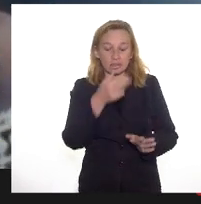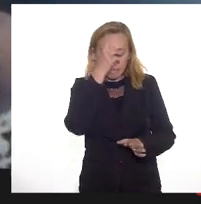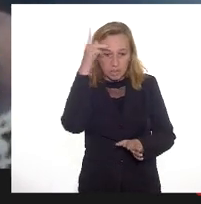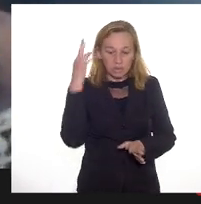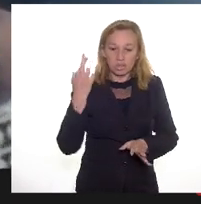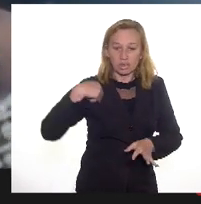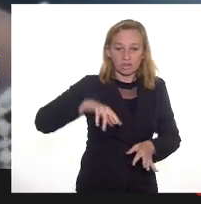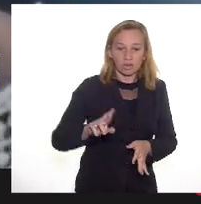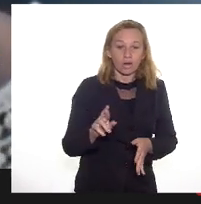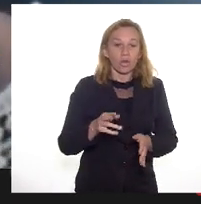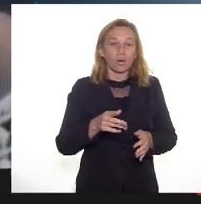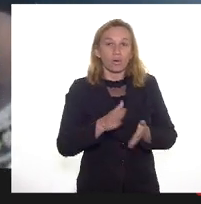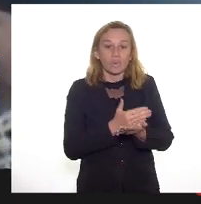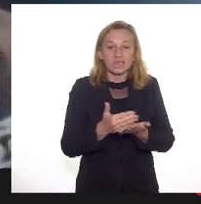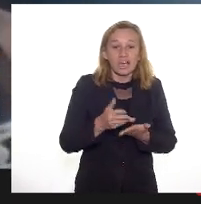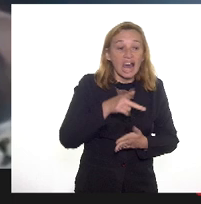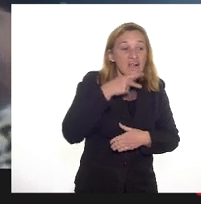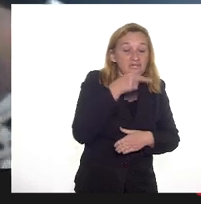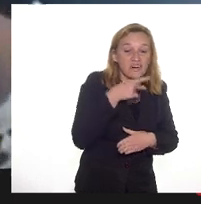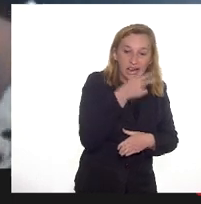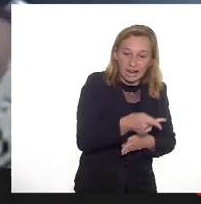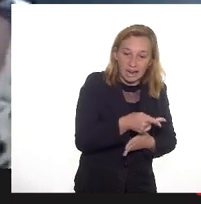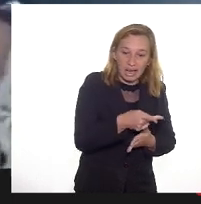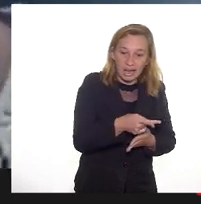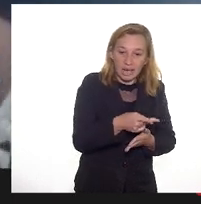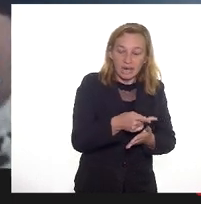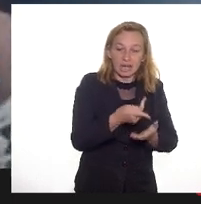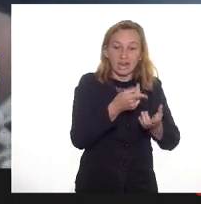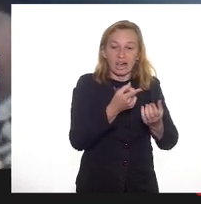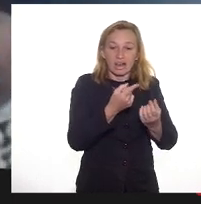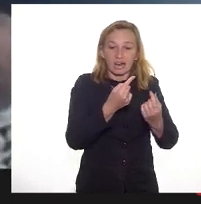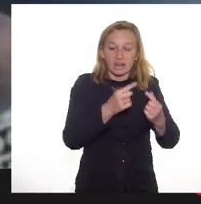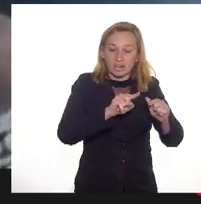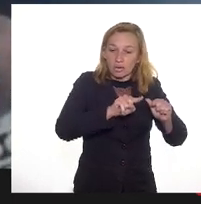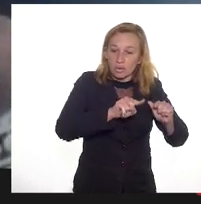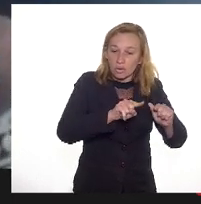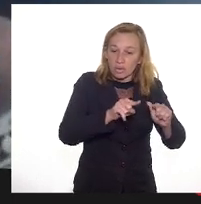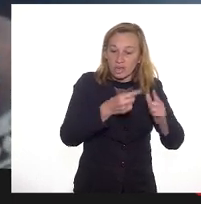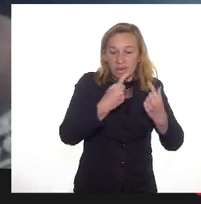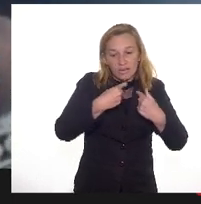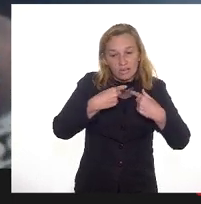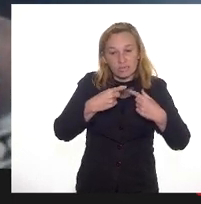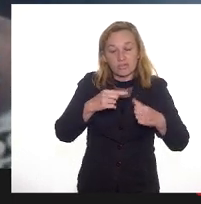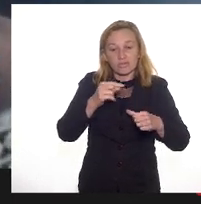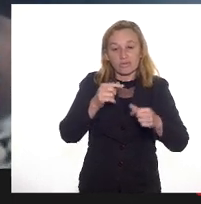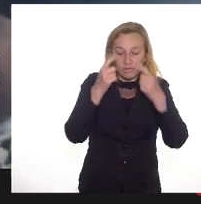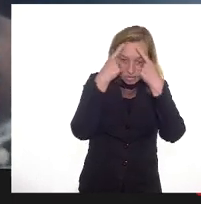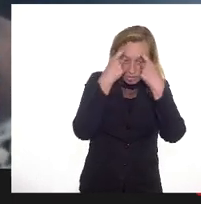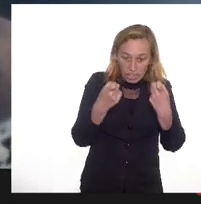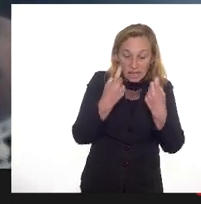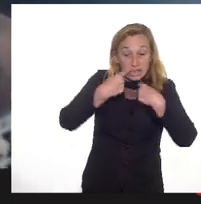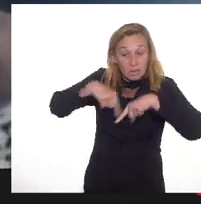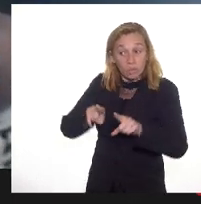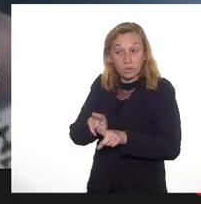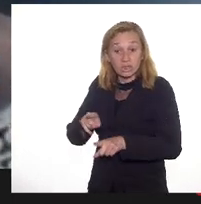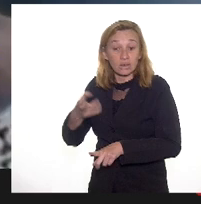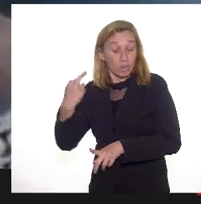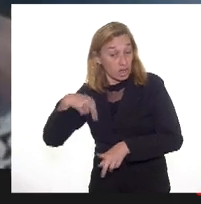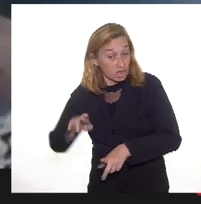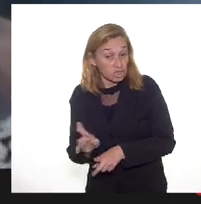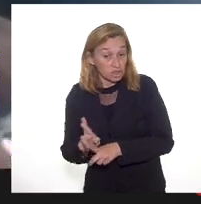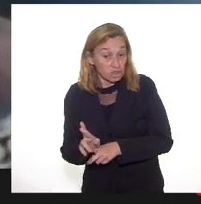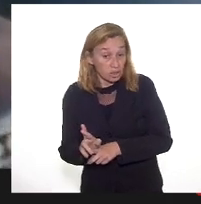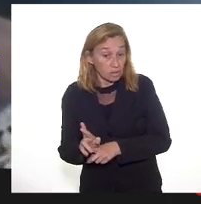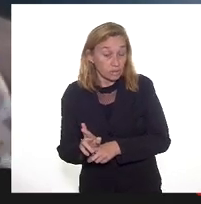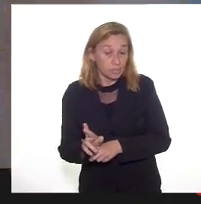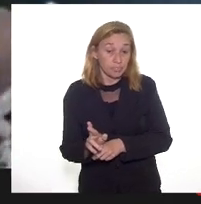dar conta da violência que atingem a eles, né? A intolerância religiosa, portanto, seria uma classificação que daria